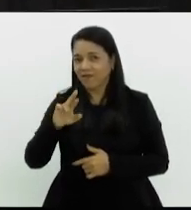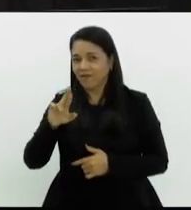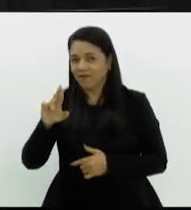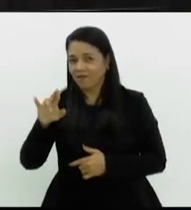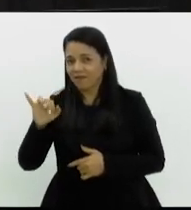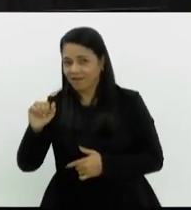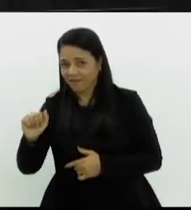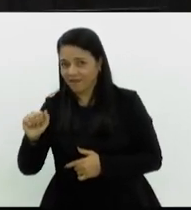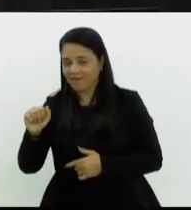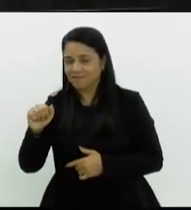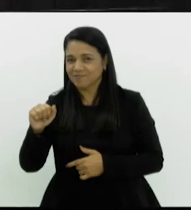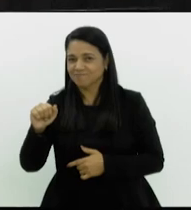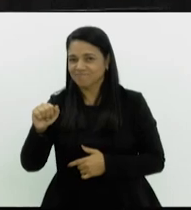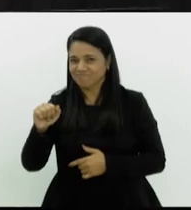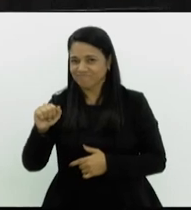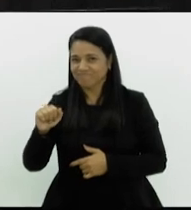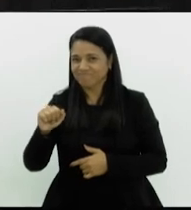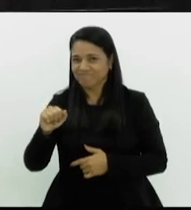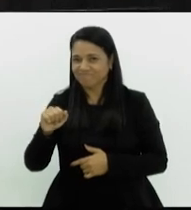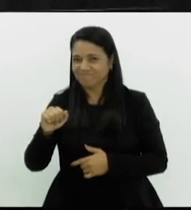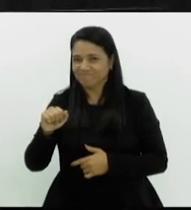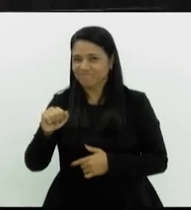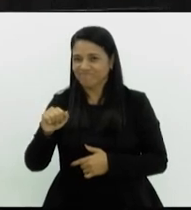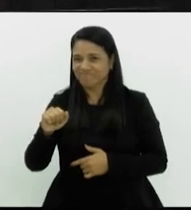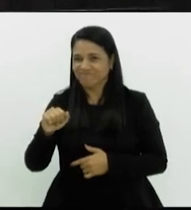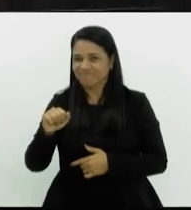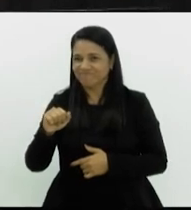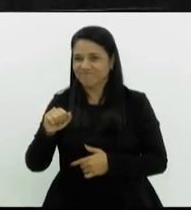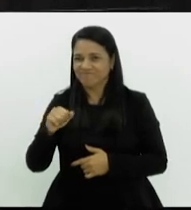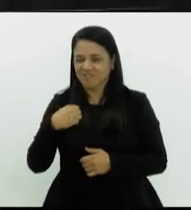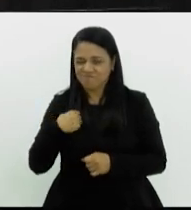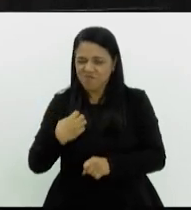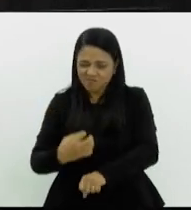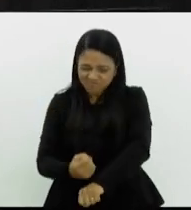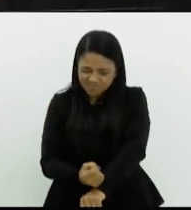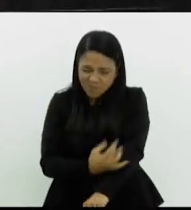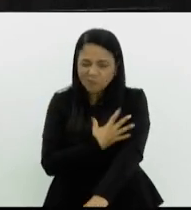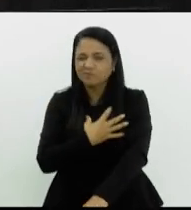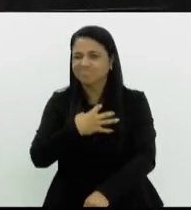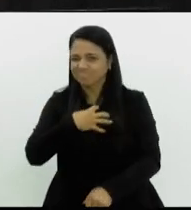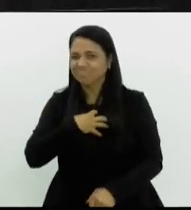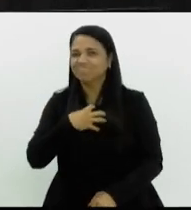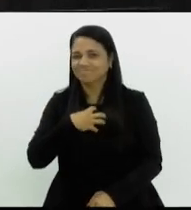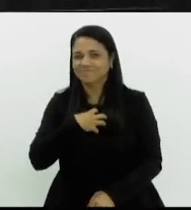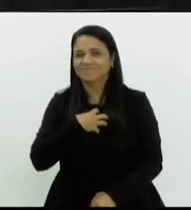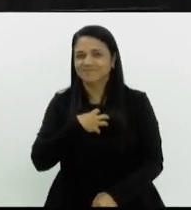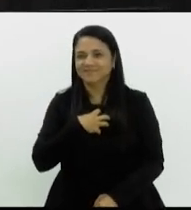E aí, agora, eu até realmente me emociono.